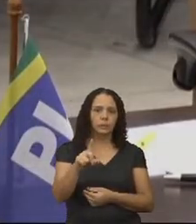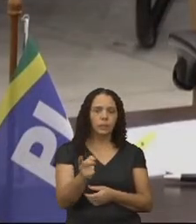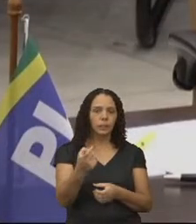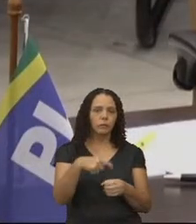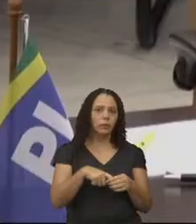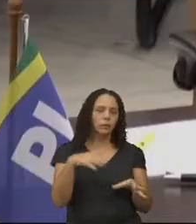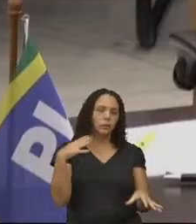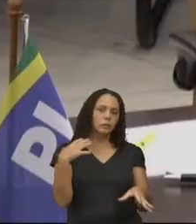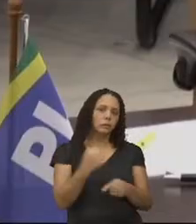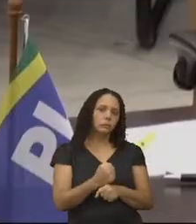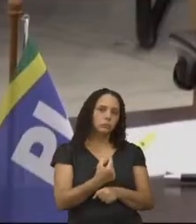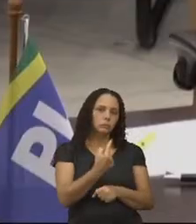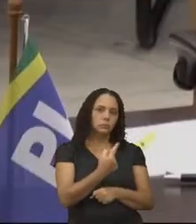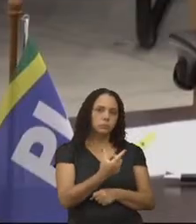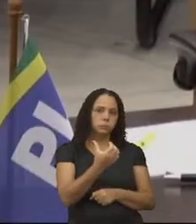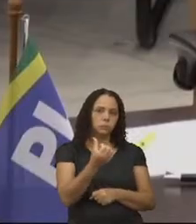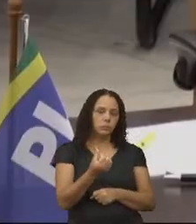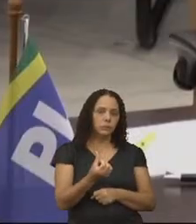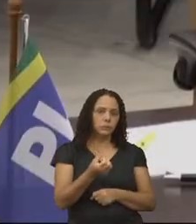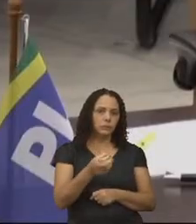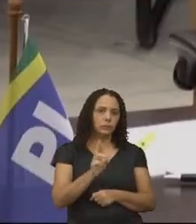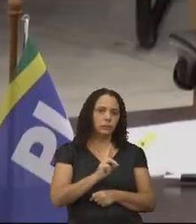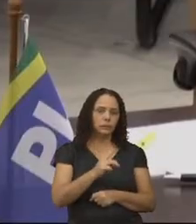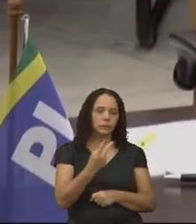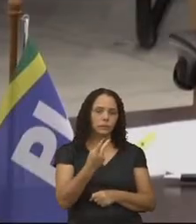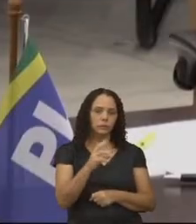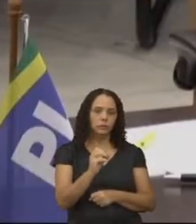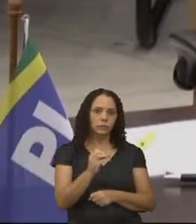16 e 20.